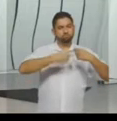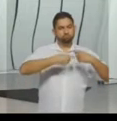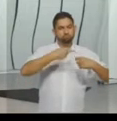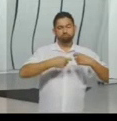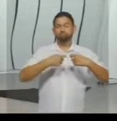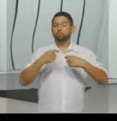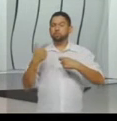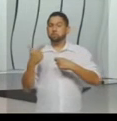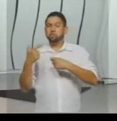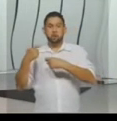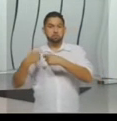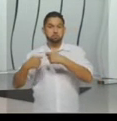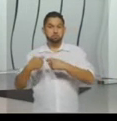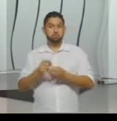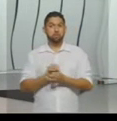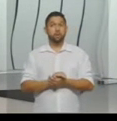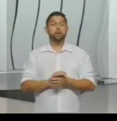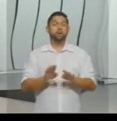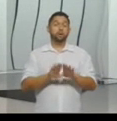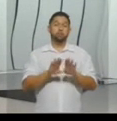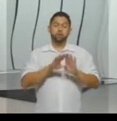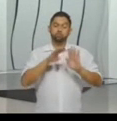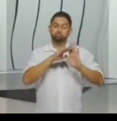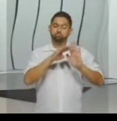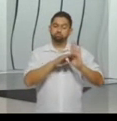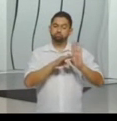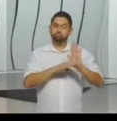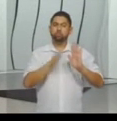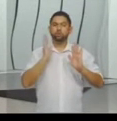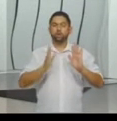assexuada, dentre as outras que citamos agora mesmo.